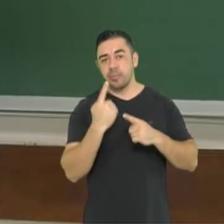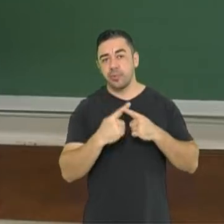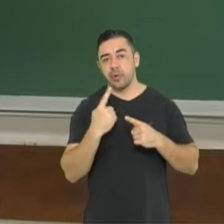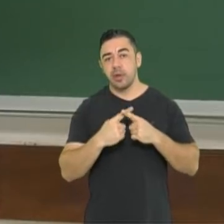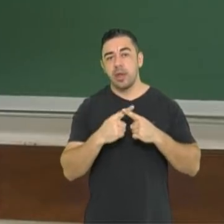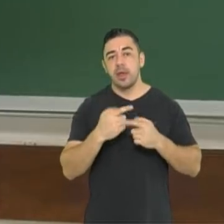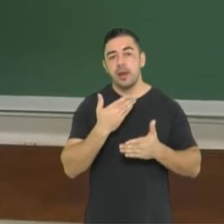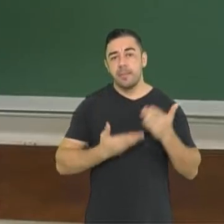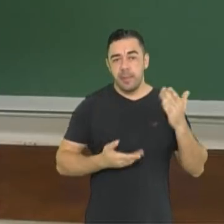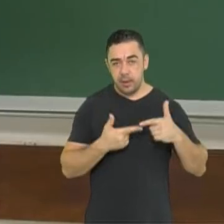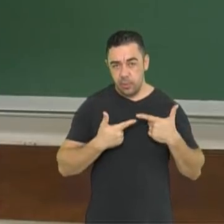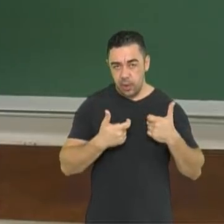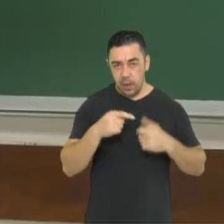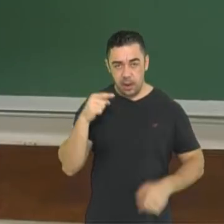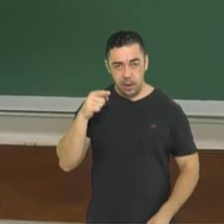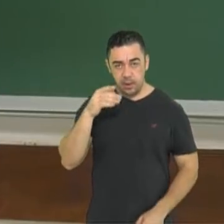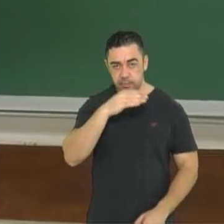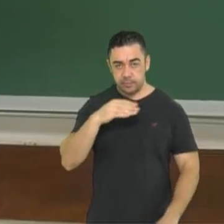foram derrotados